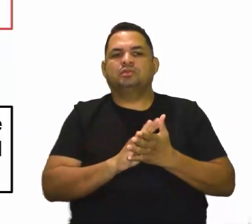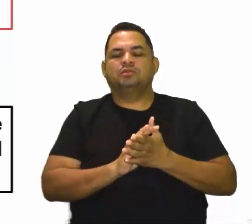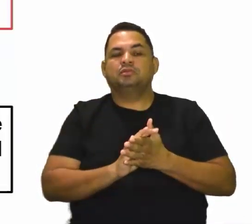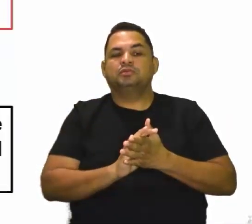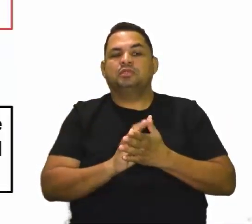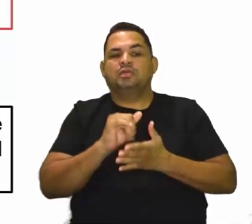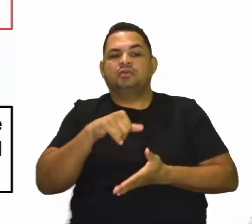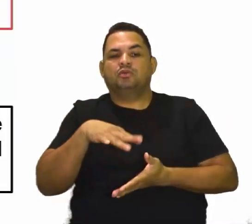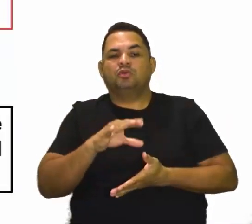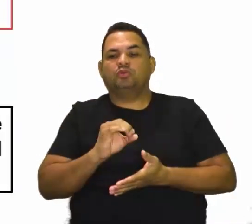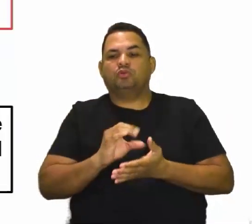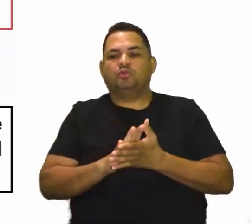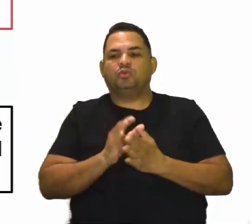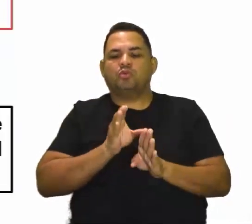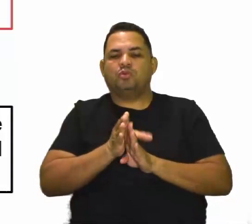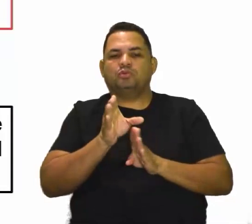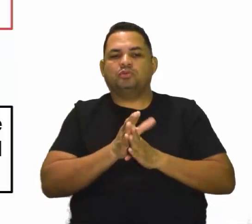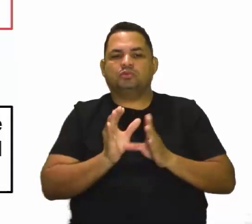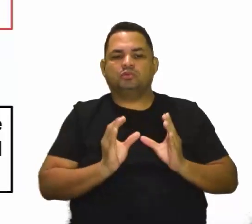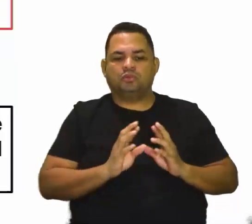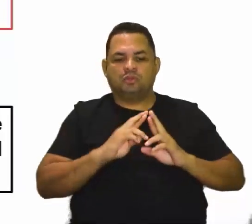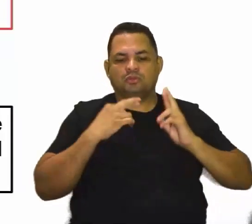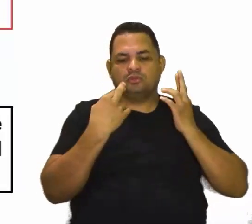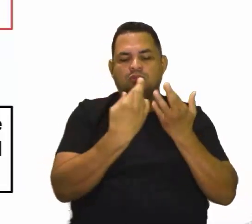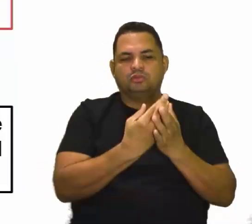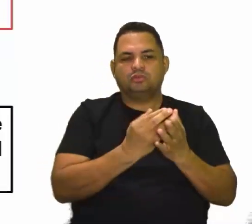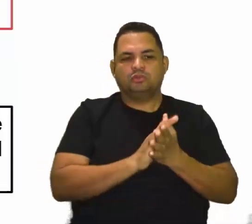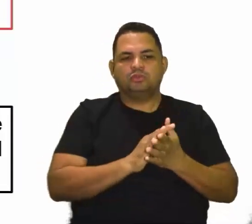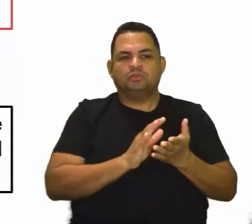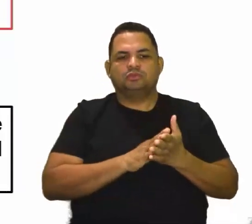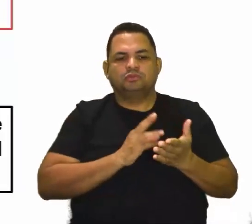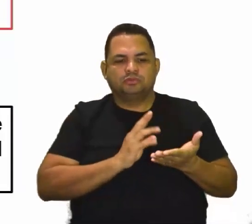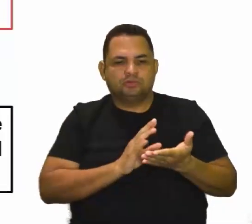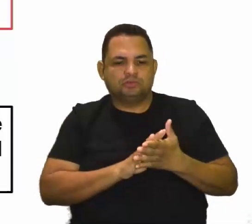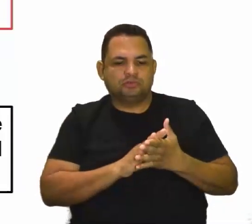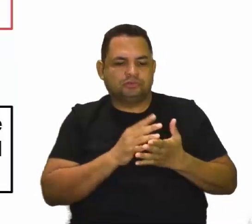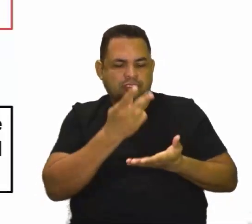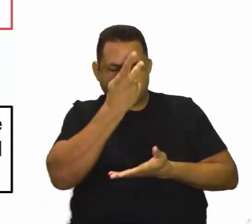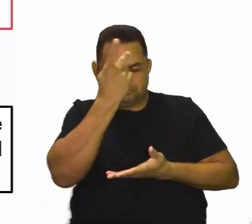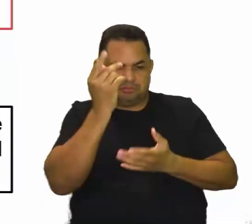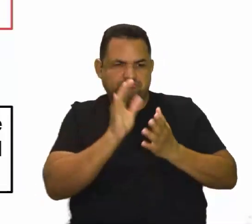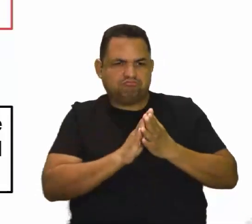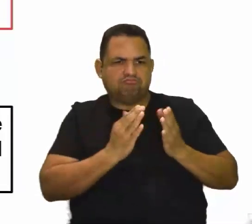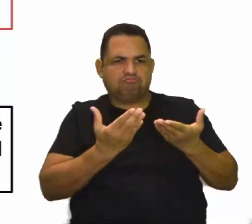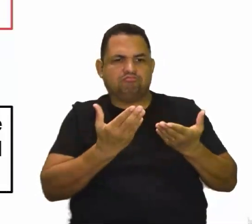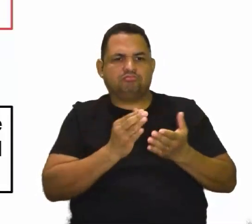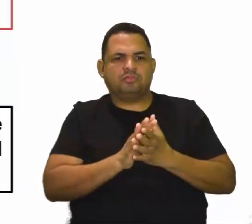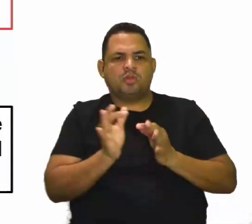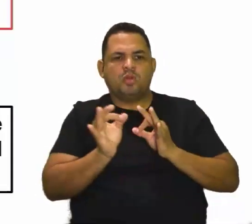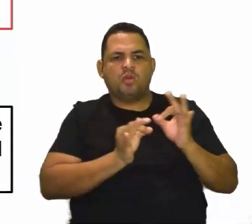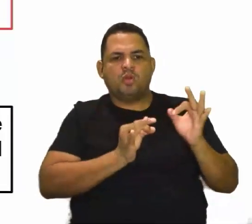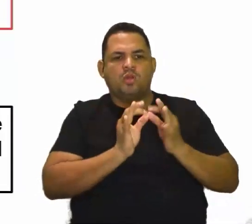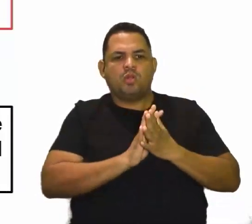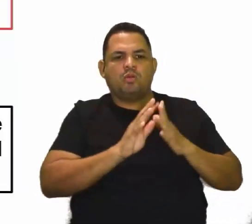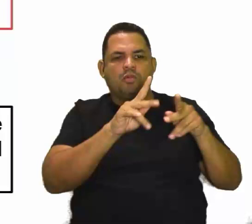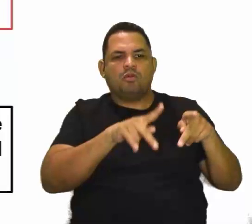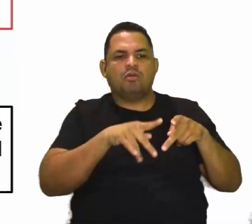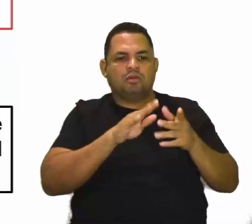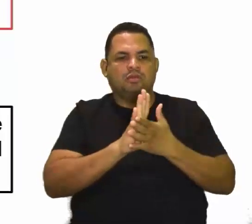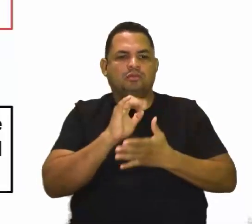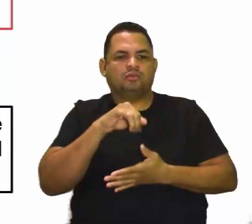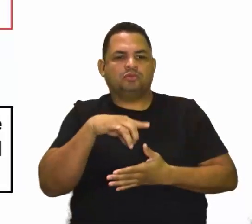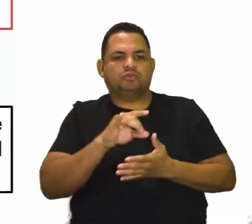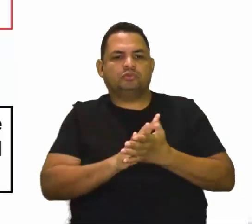Conselheiro, que conseguiu reunir dezenas de milhares de seguidores, fundando o antigo povoado de Canudos, no Arraial de Belo